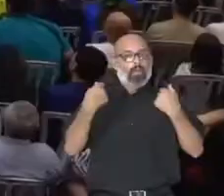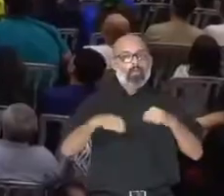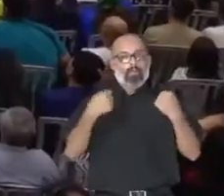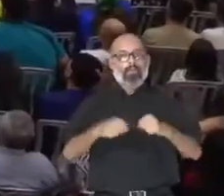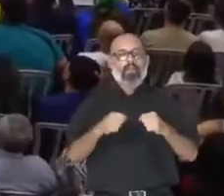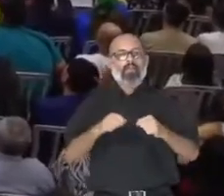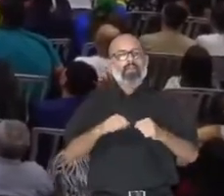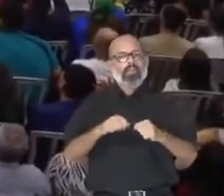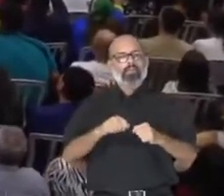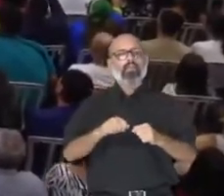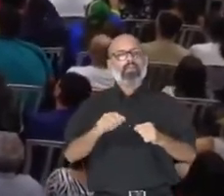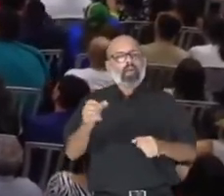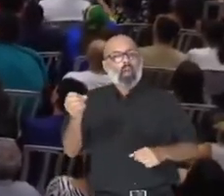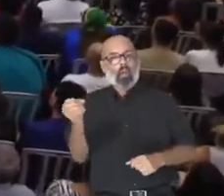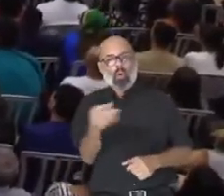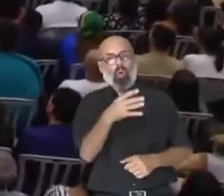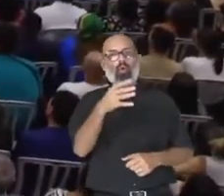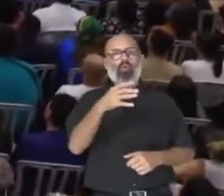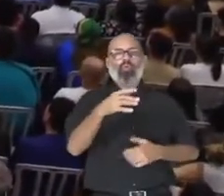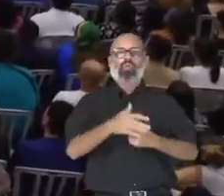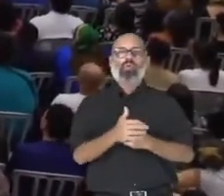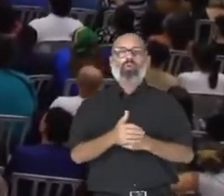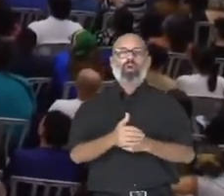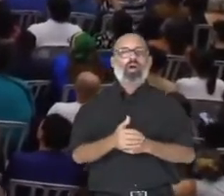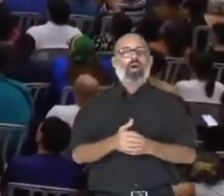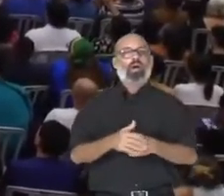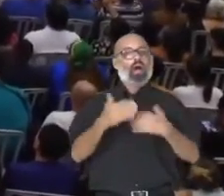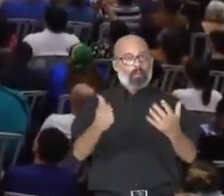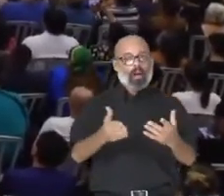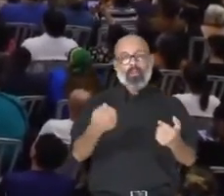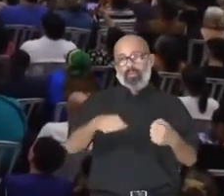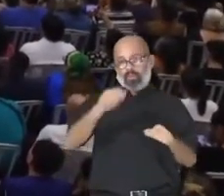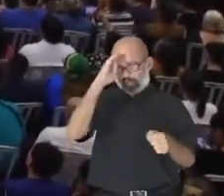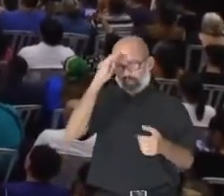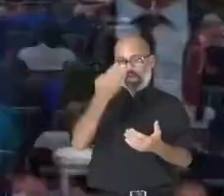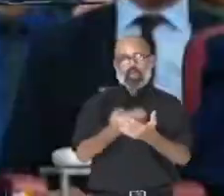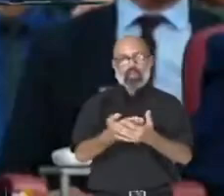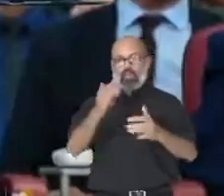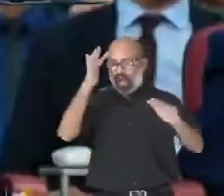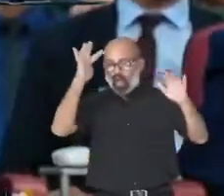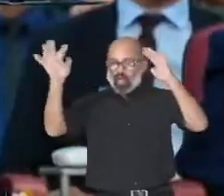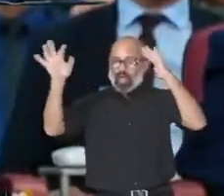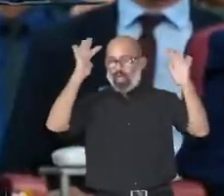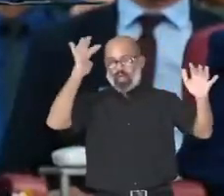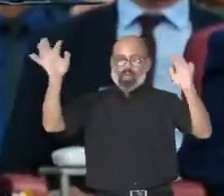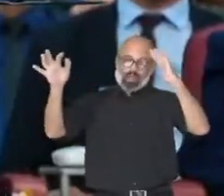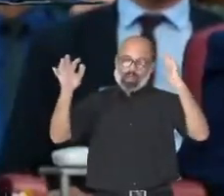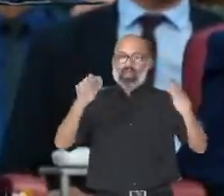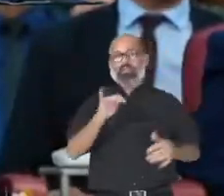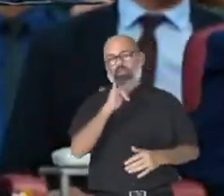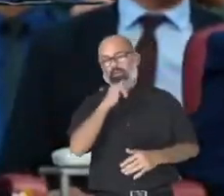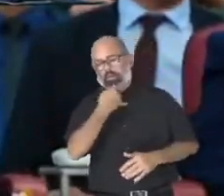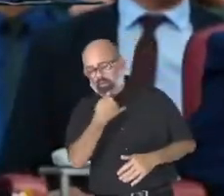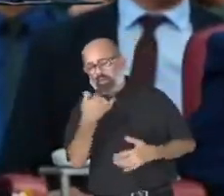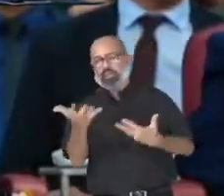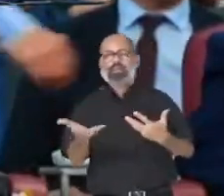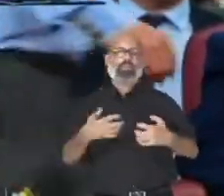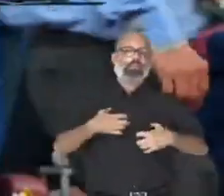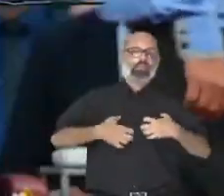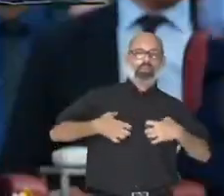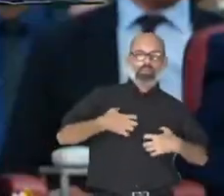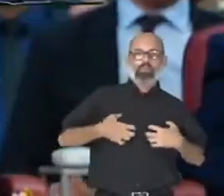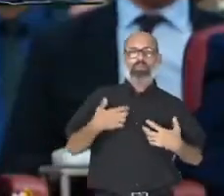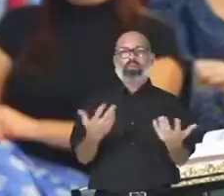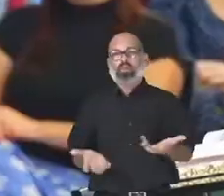precisa ressuscitar. E eu sinto muito, acredito que você está frustrado, acredito que você está magoado, acredito que você está agora me assistindo